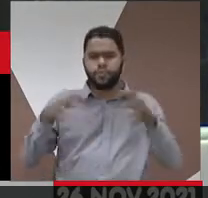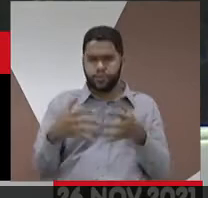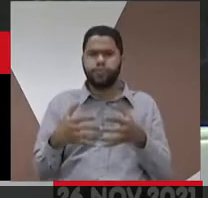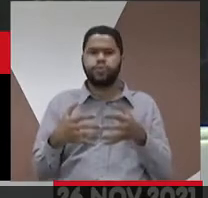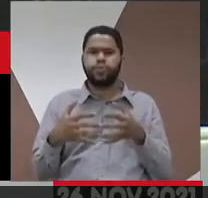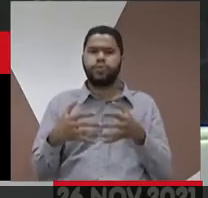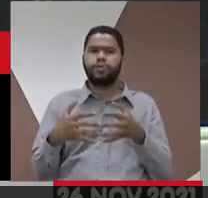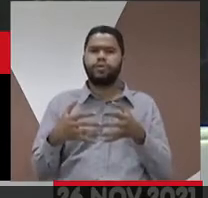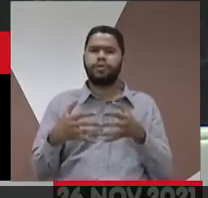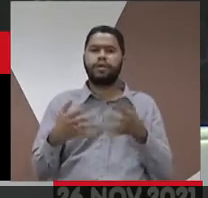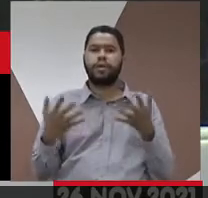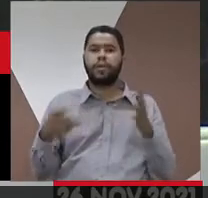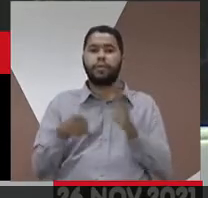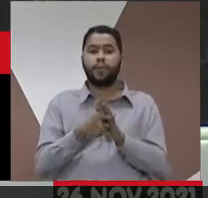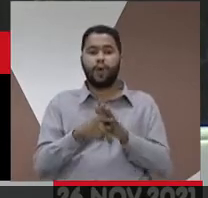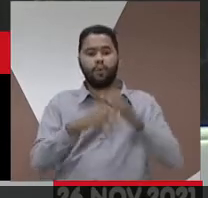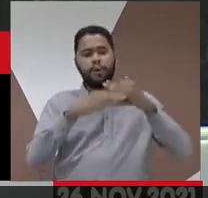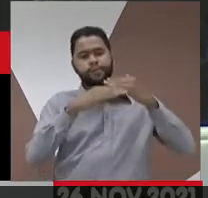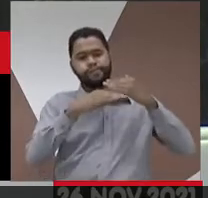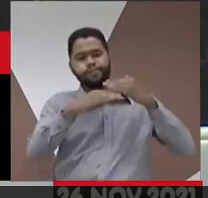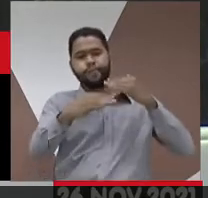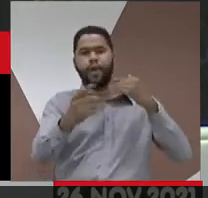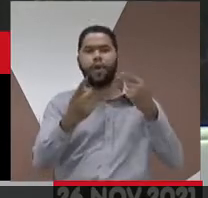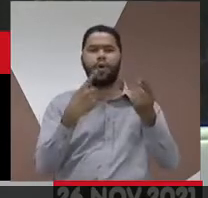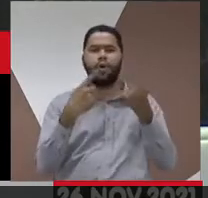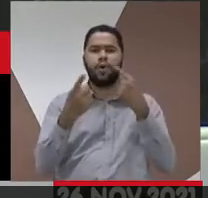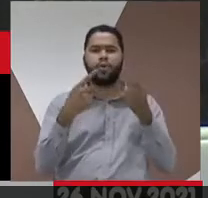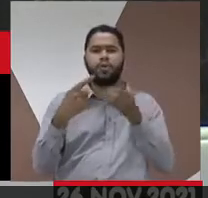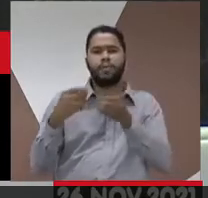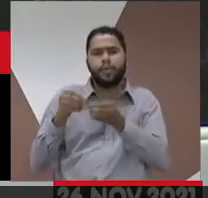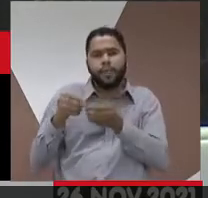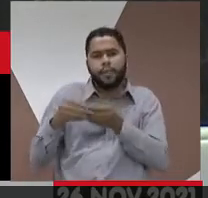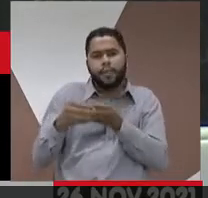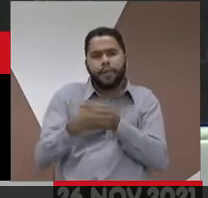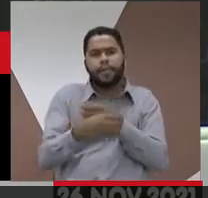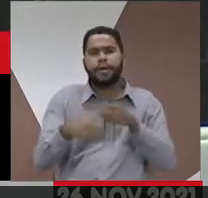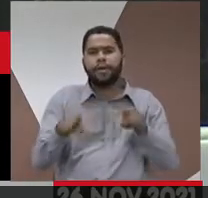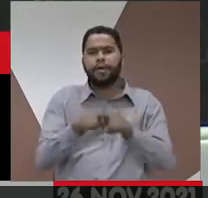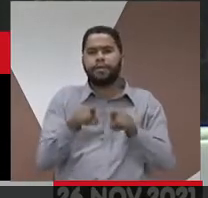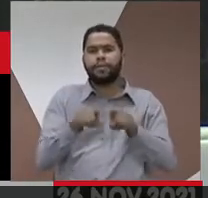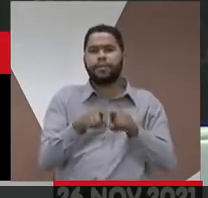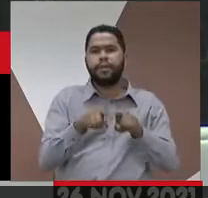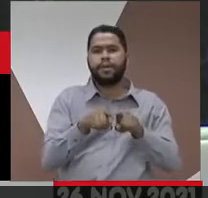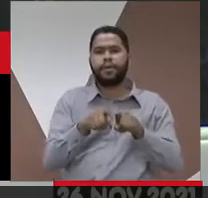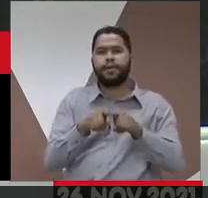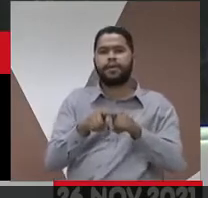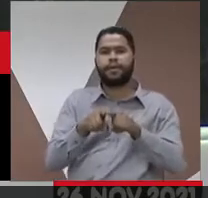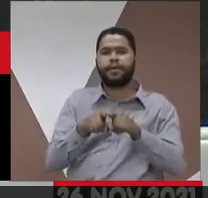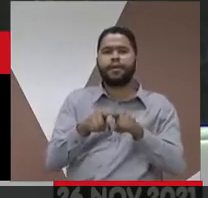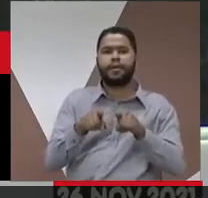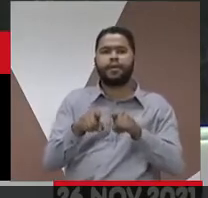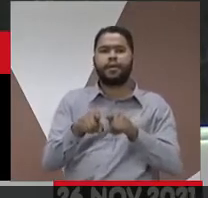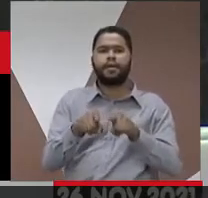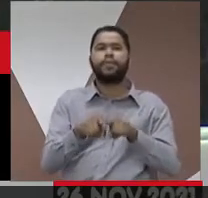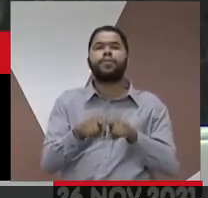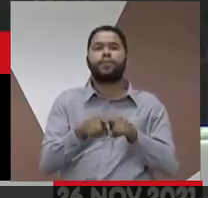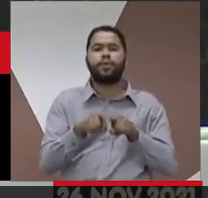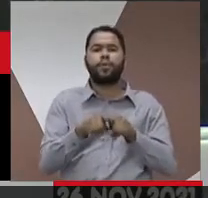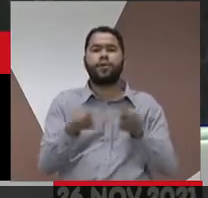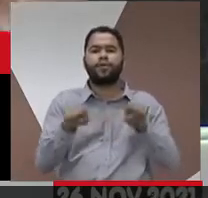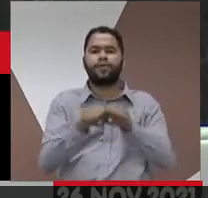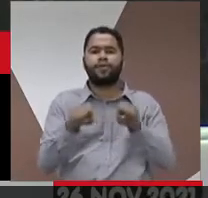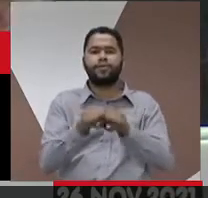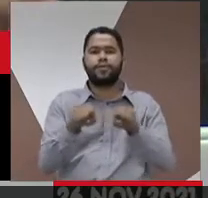da mobilidade rodoviária metropolitana, porque também tem o acesso da Via Expressa